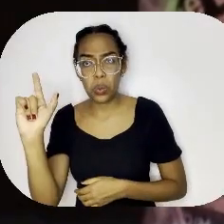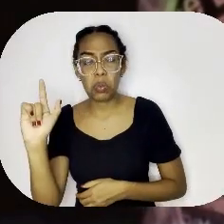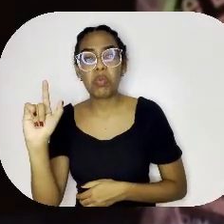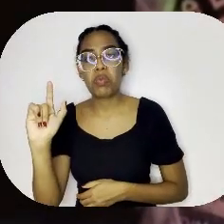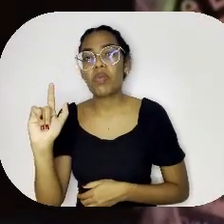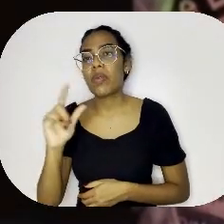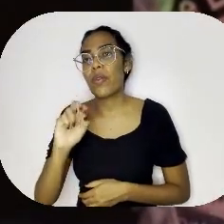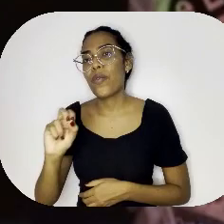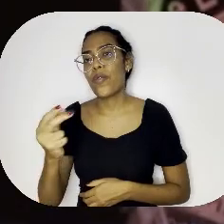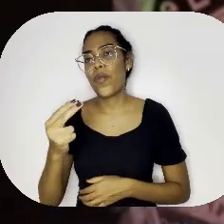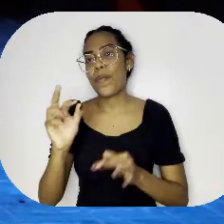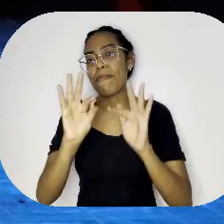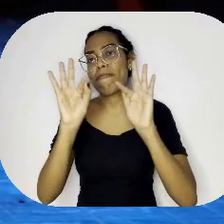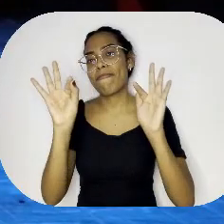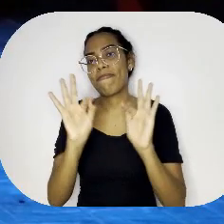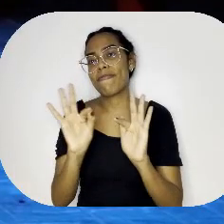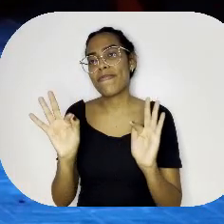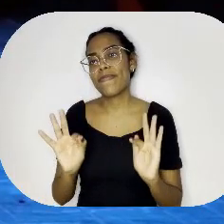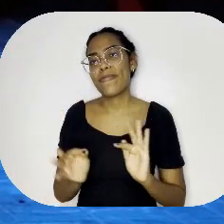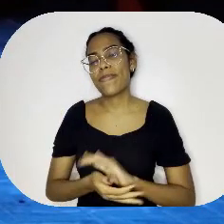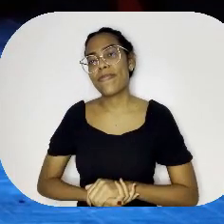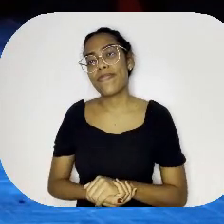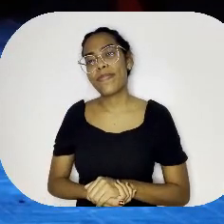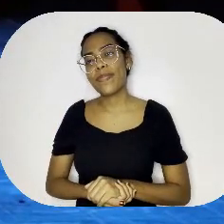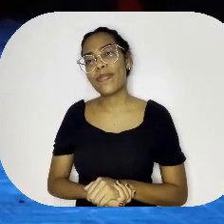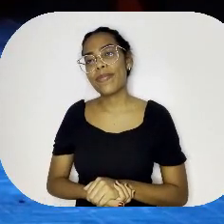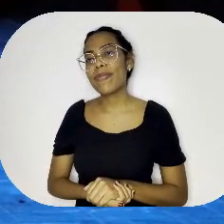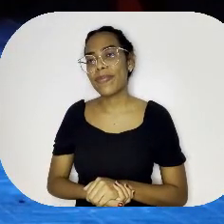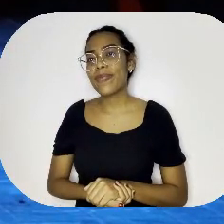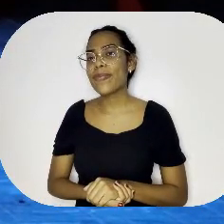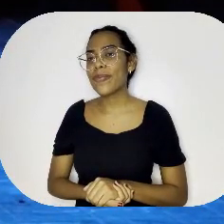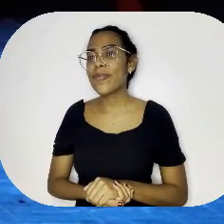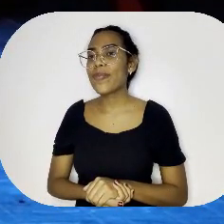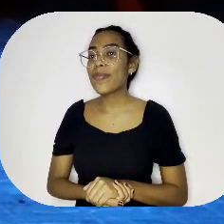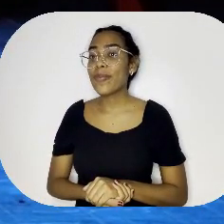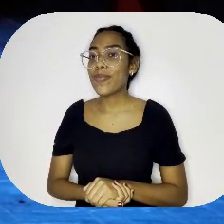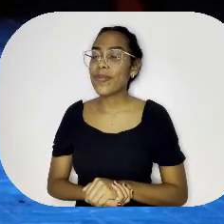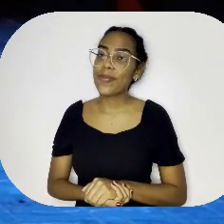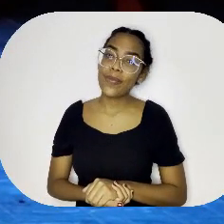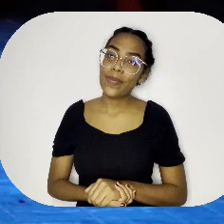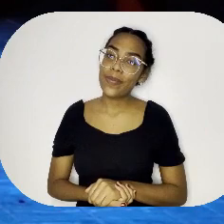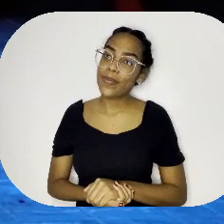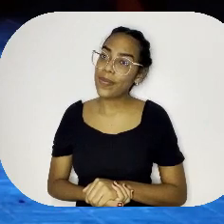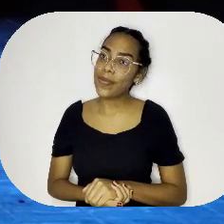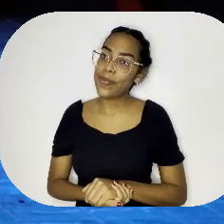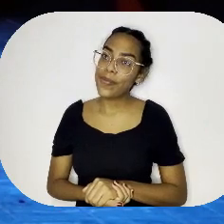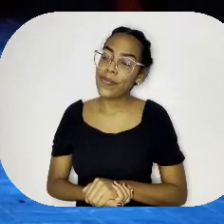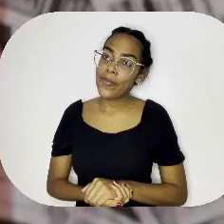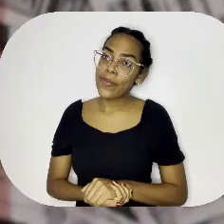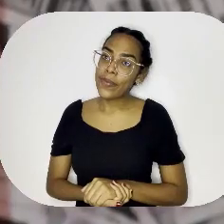Amanhã será um novo dia, certamente eu vou ser mais